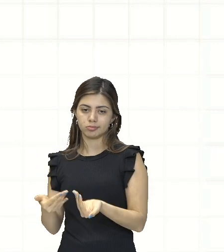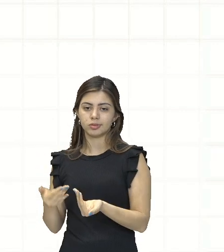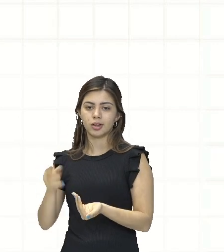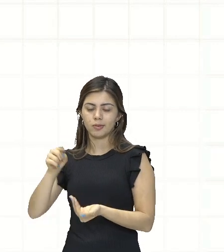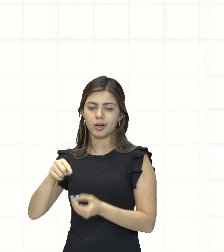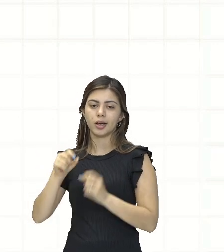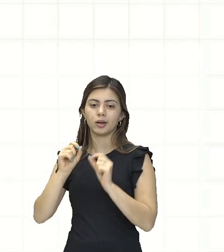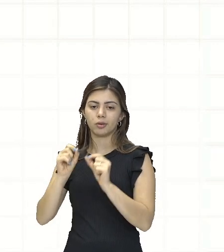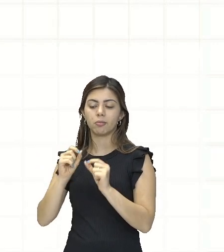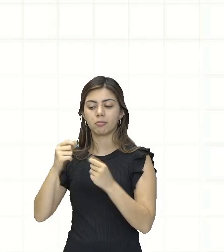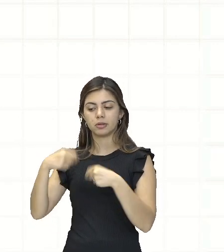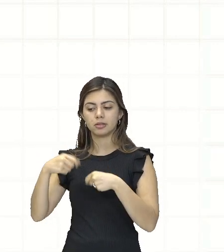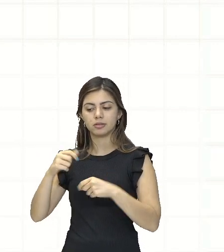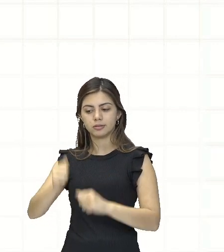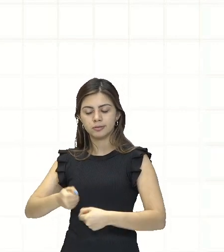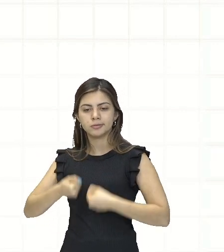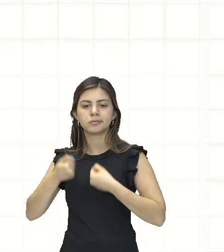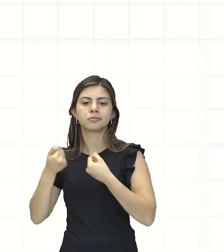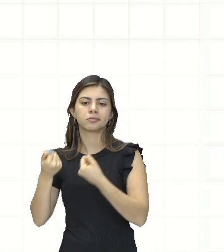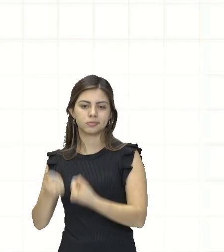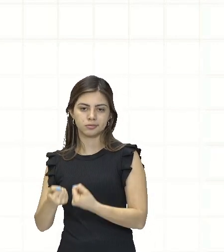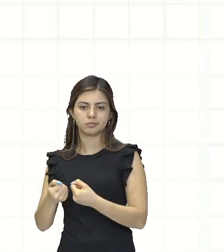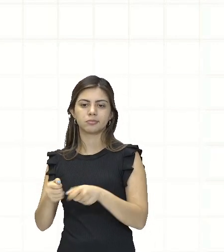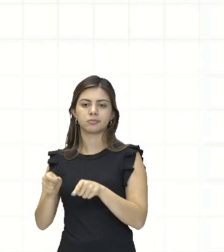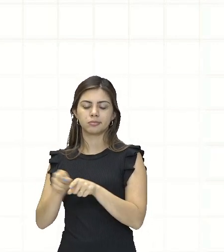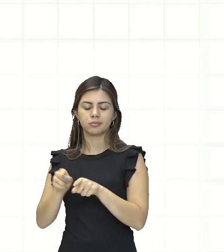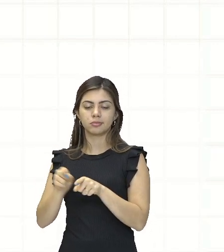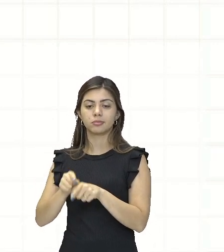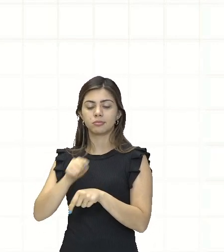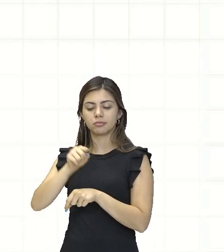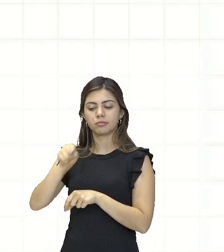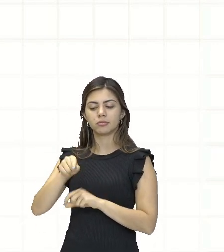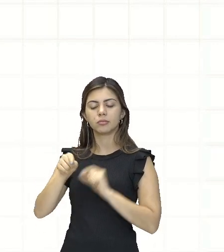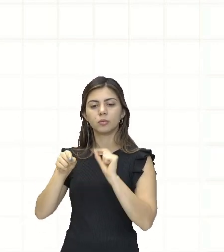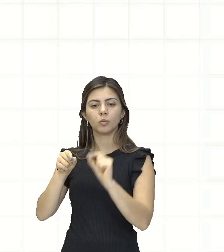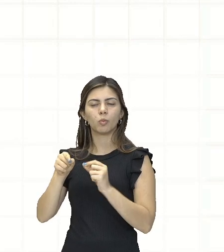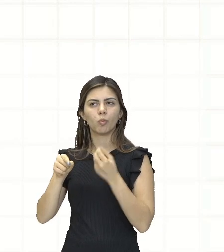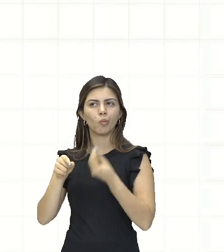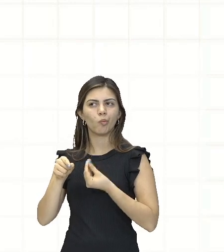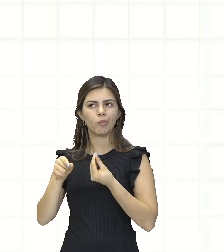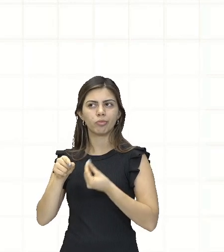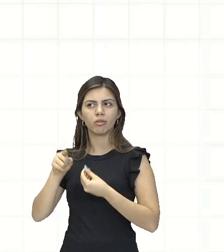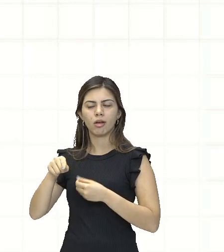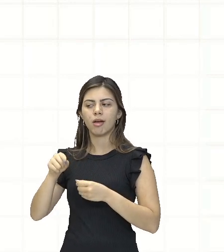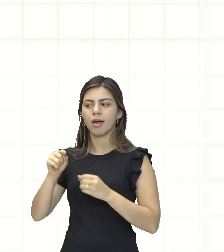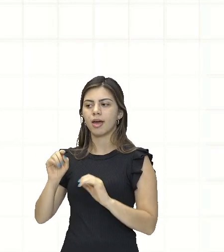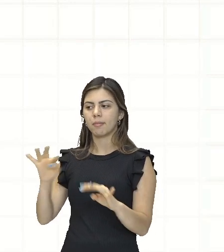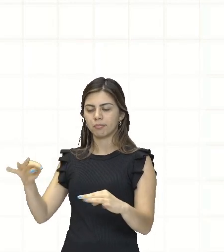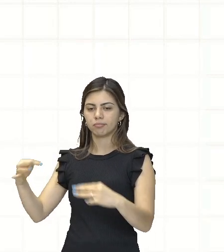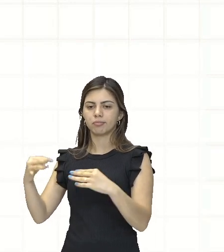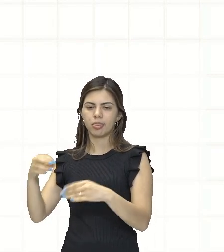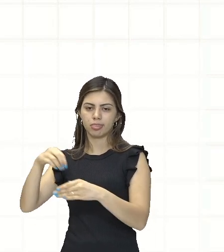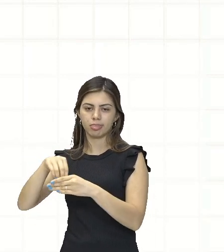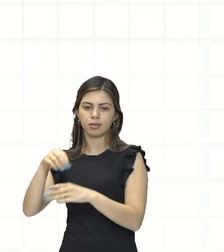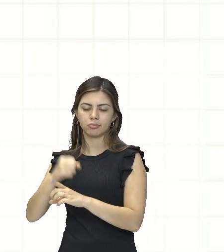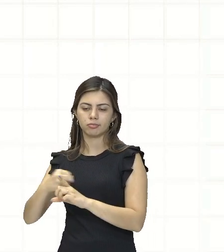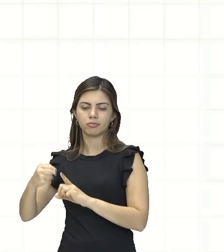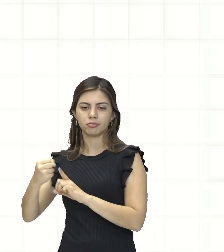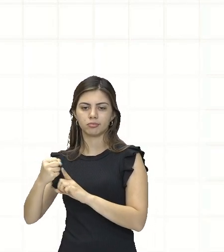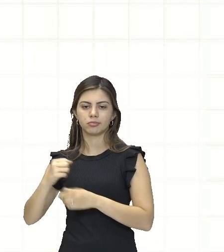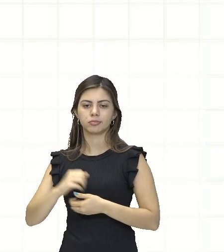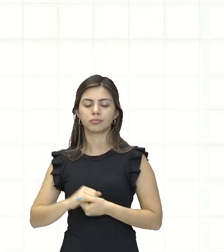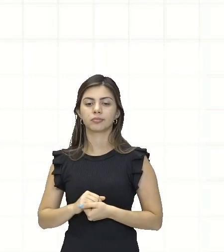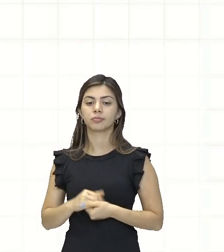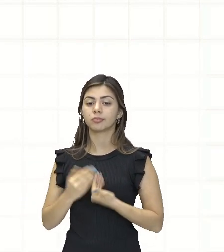de merecimento e também a questão de ele se, vamos dizer assim, destacar dentro da função em que ele está